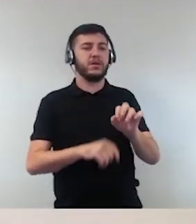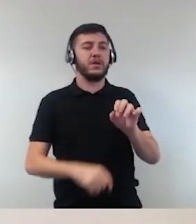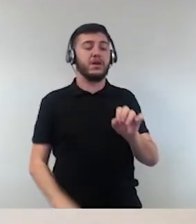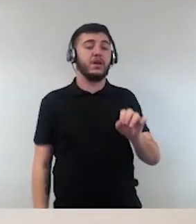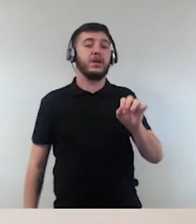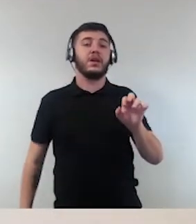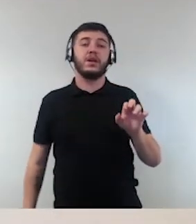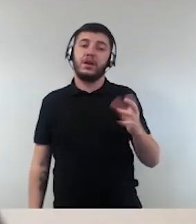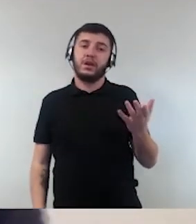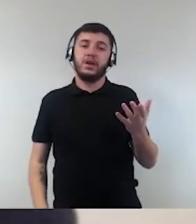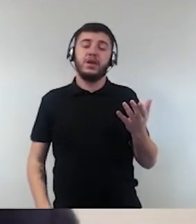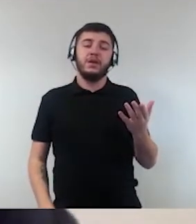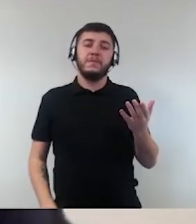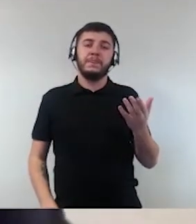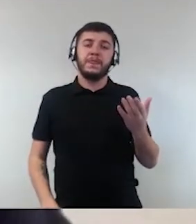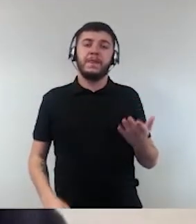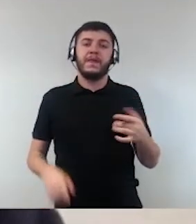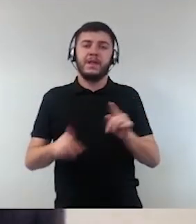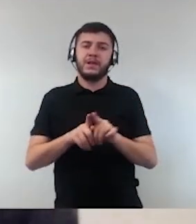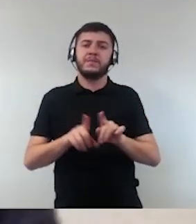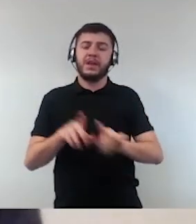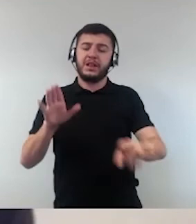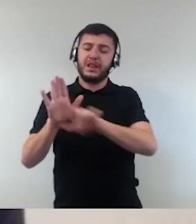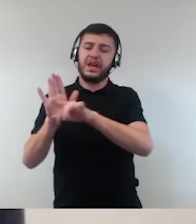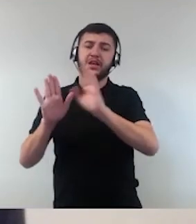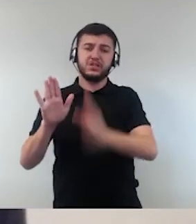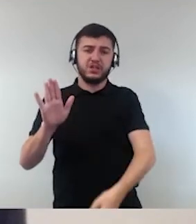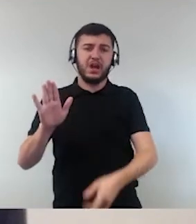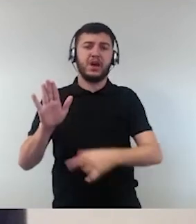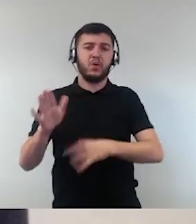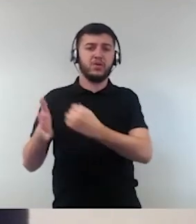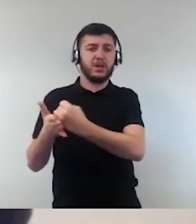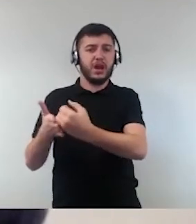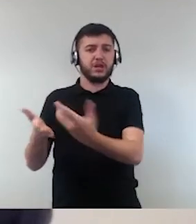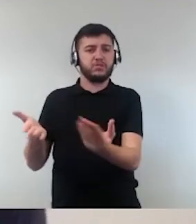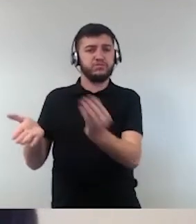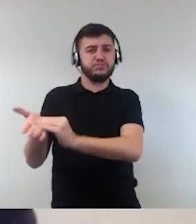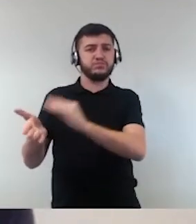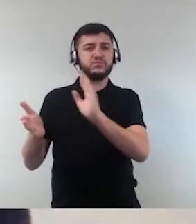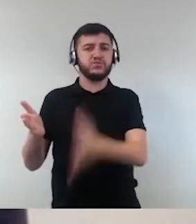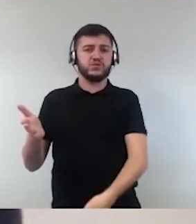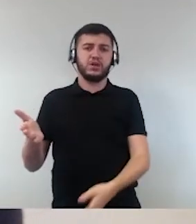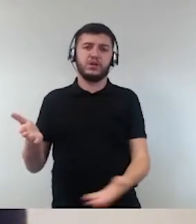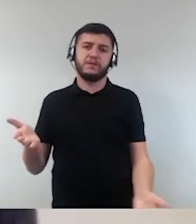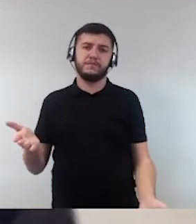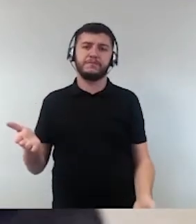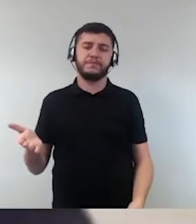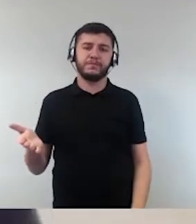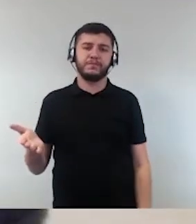econômico-financeiro. Mas isso já está em lei, já está no próprio contrato. Seria totalmente desnecessário.